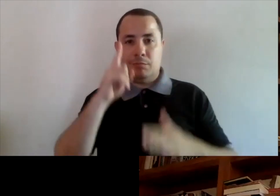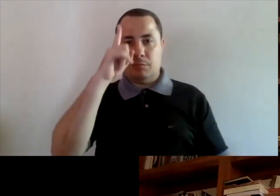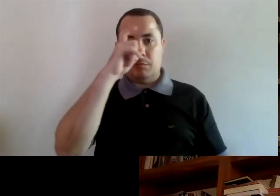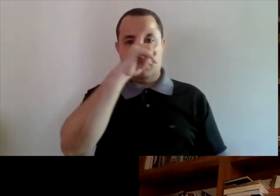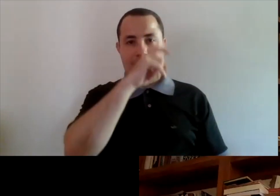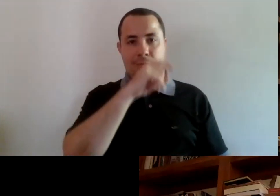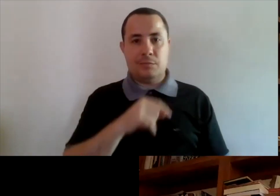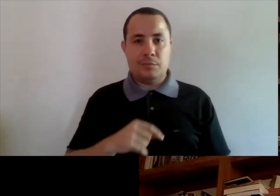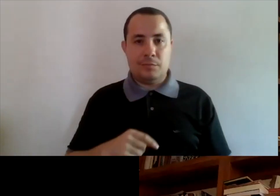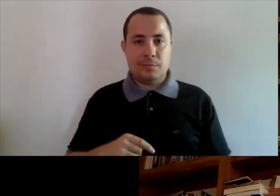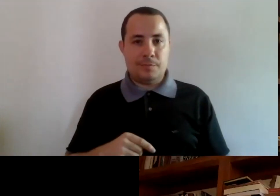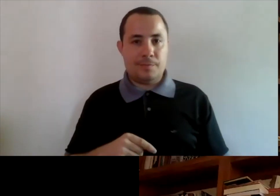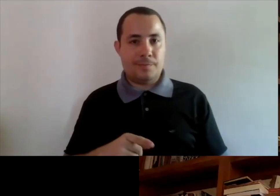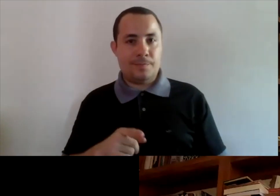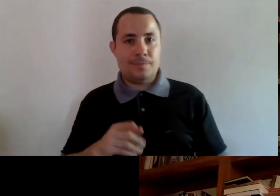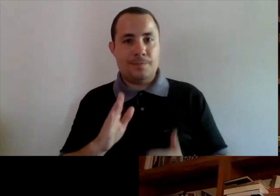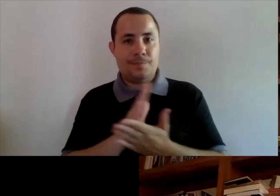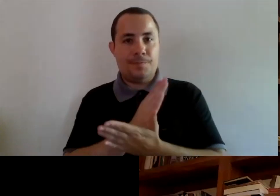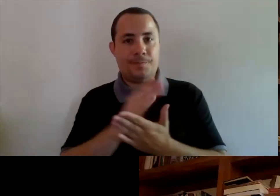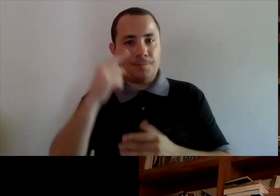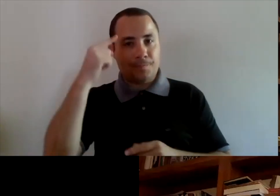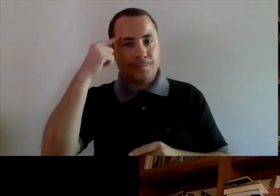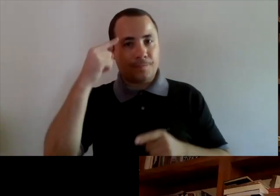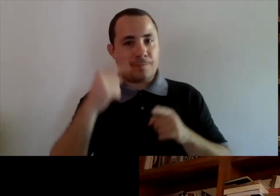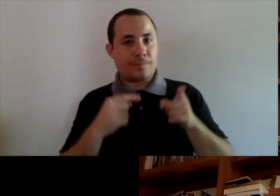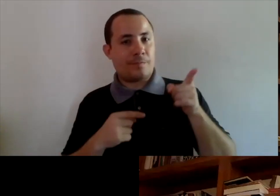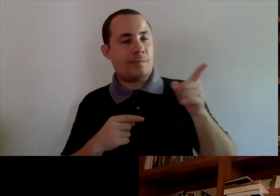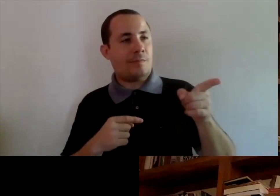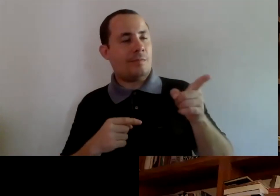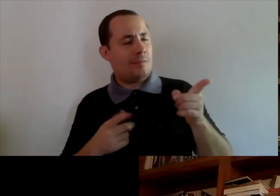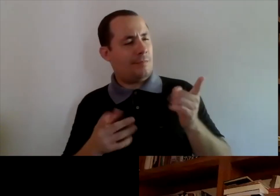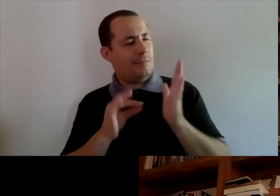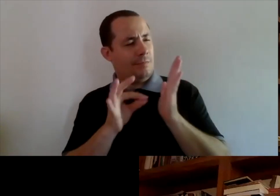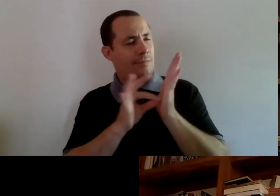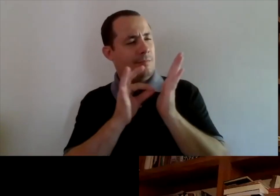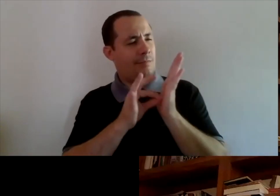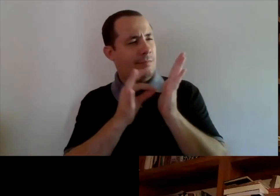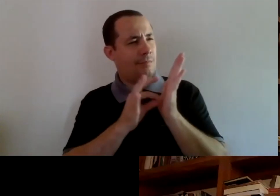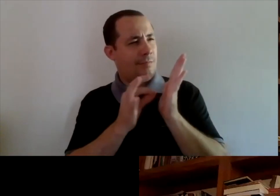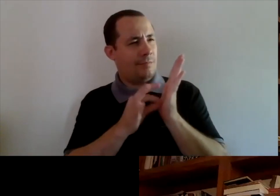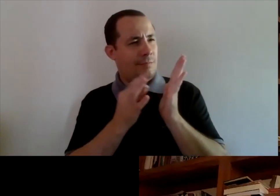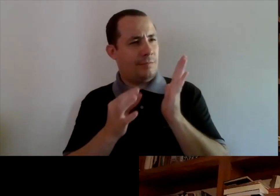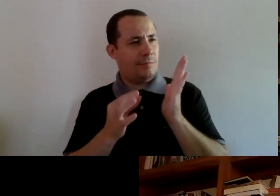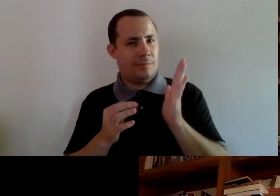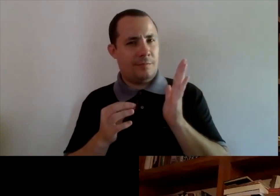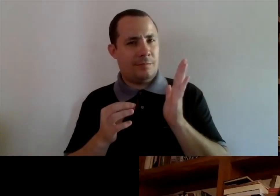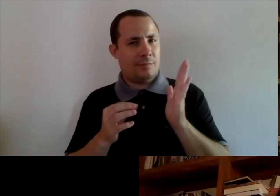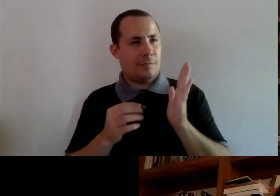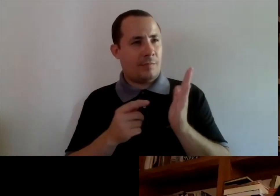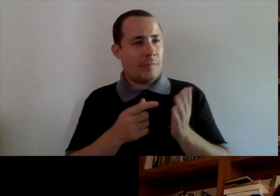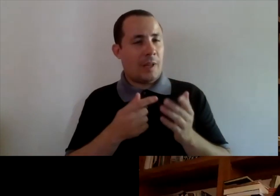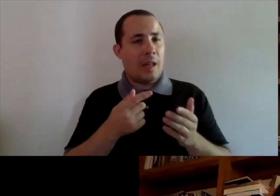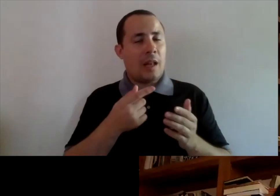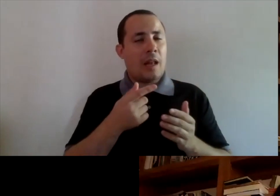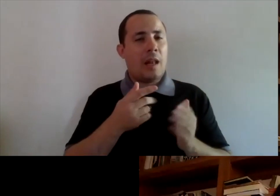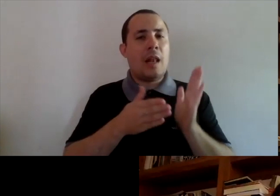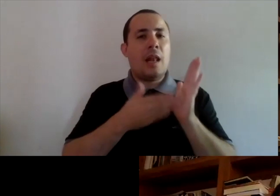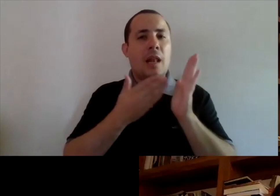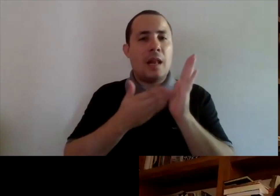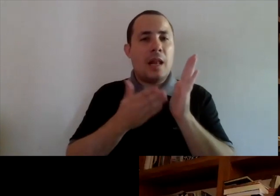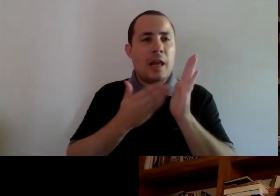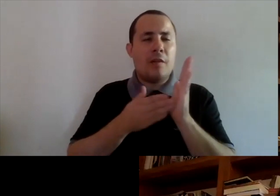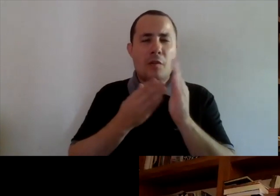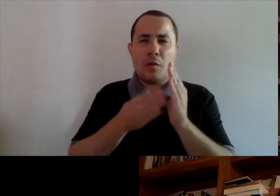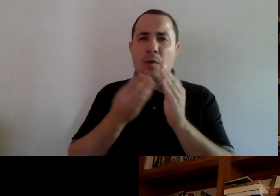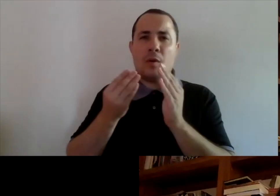para esse autor pequeno e independente, né? Porque se você pensar que o valor Sim. da inscrição diminui conforme mais livros você escreve, quer dizer, é pensado exatamente